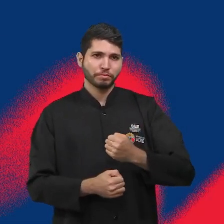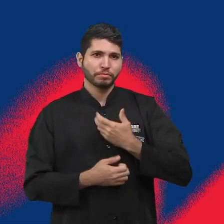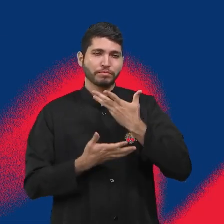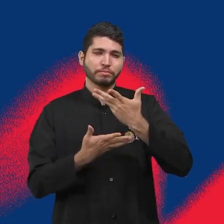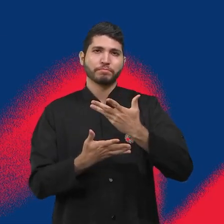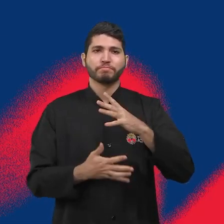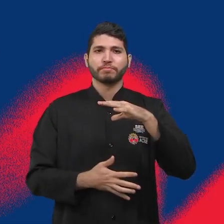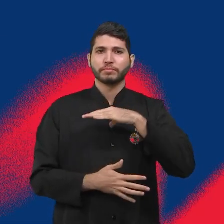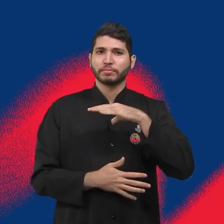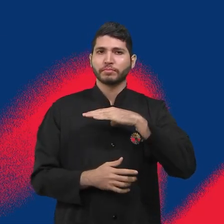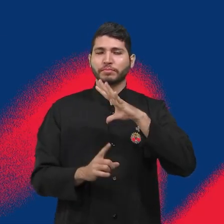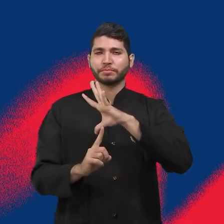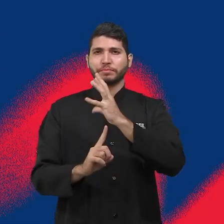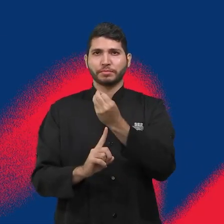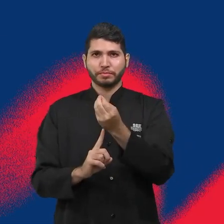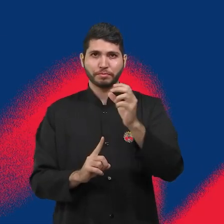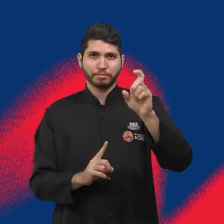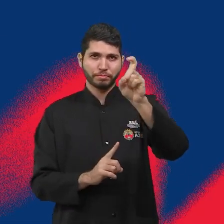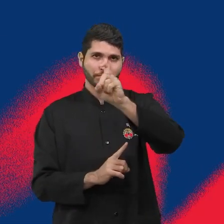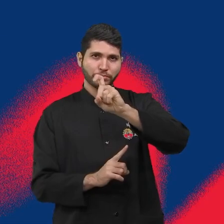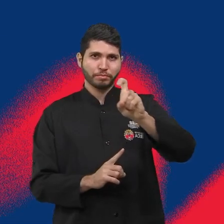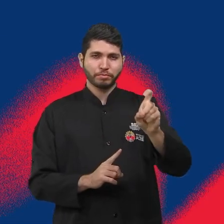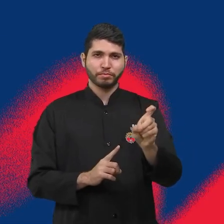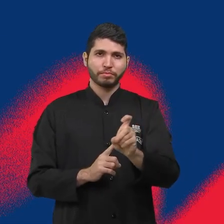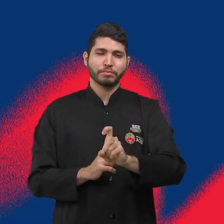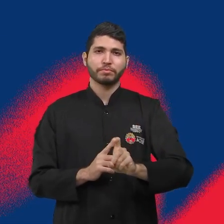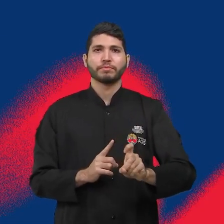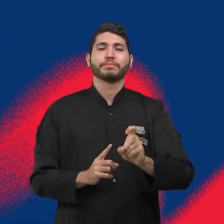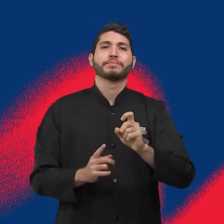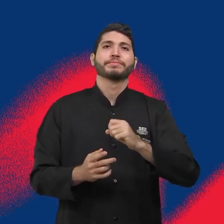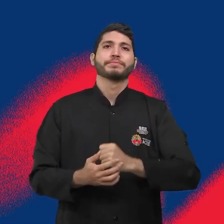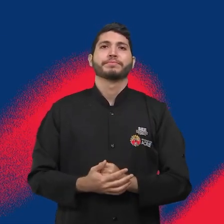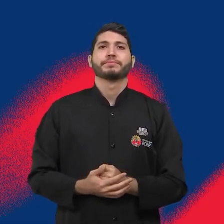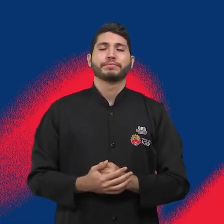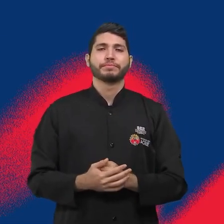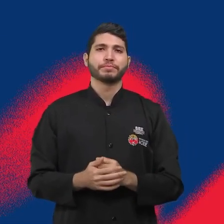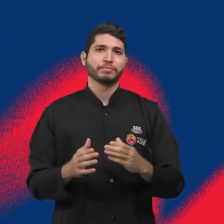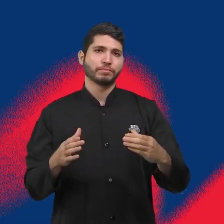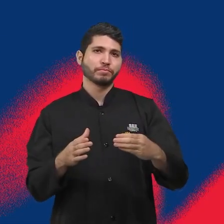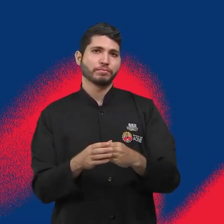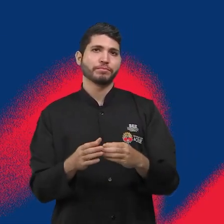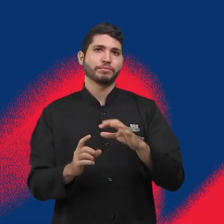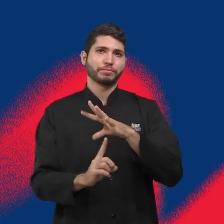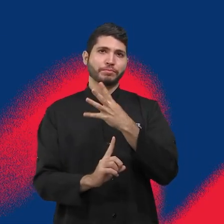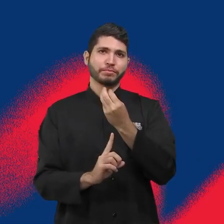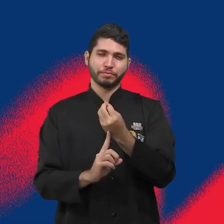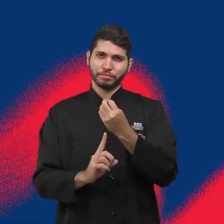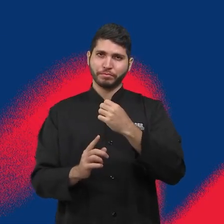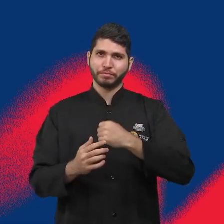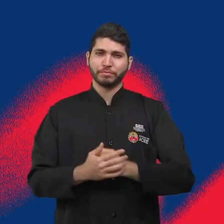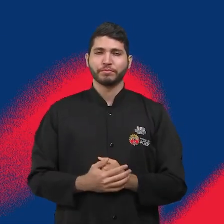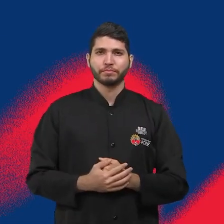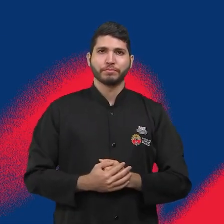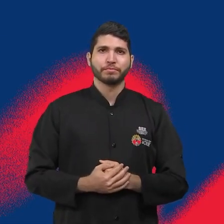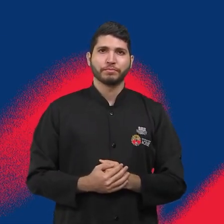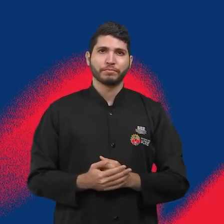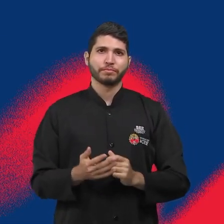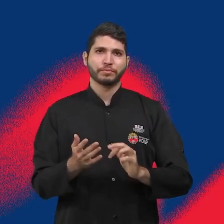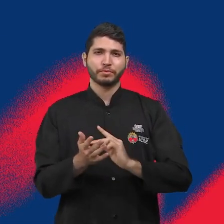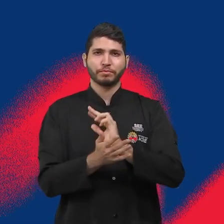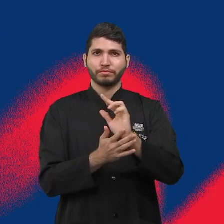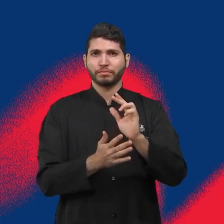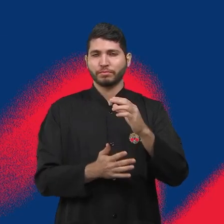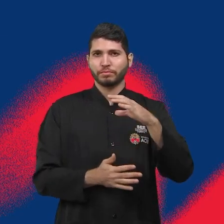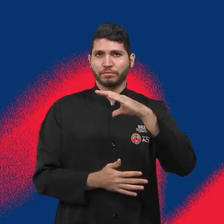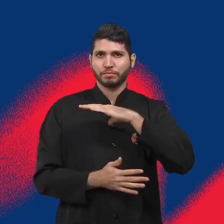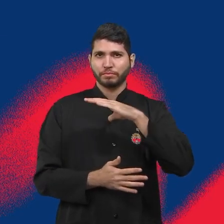grafite. Essa manifestação artística mesmo, tão imponente, que acontece em várias